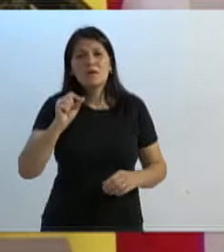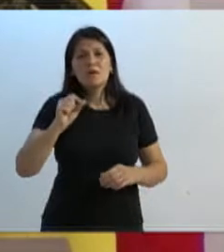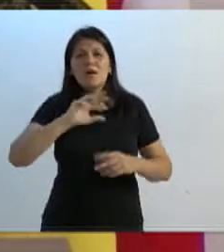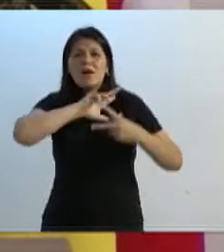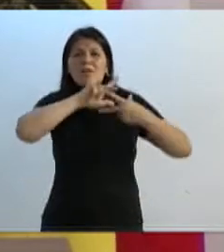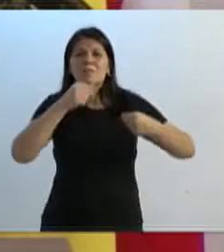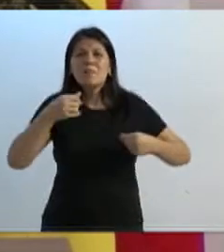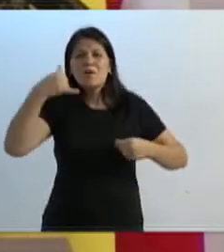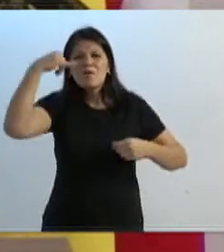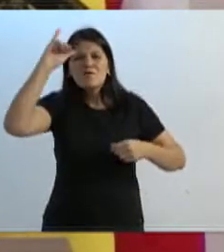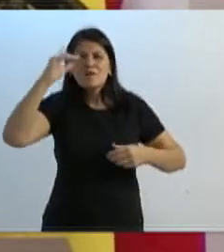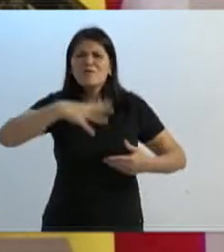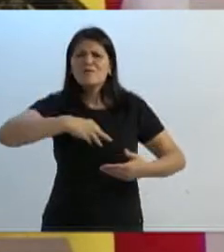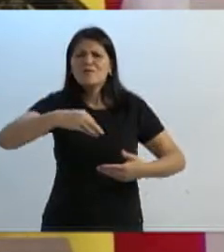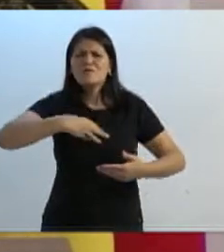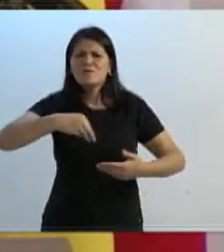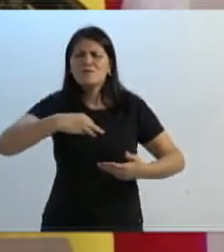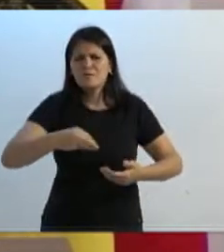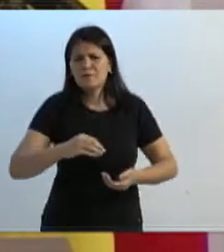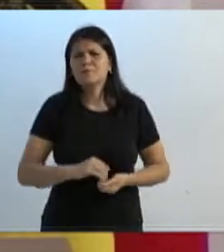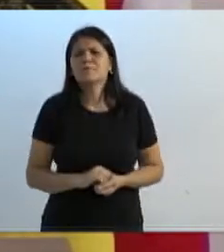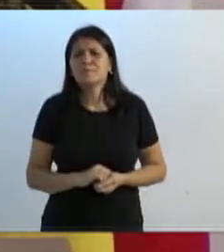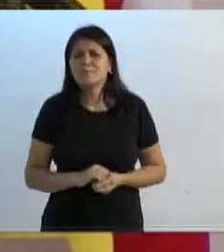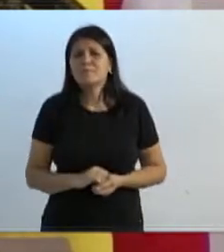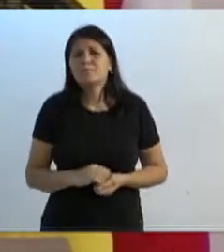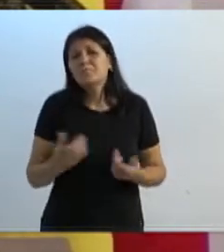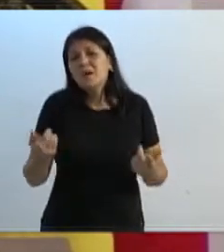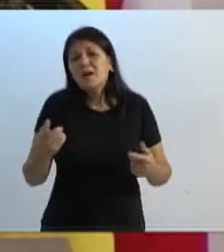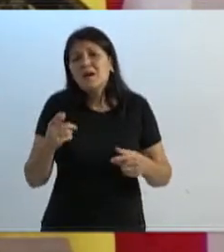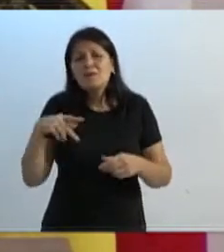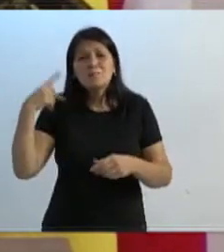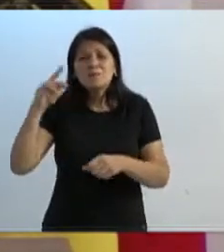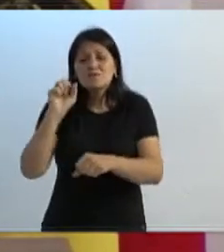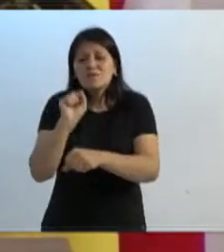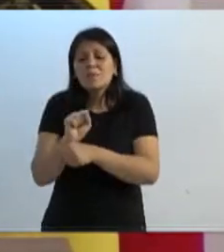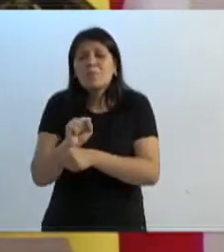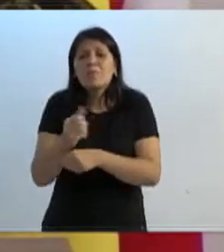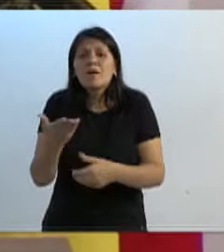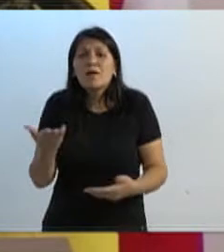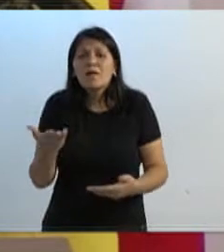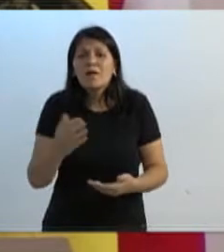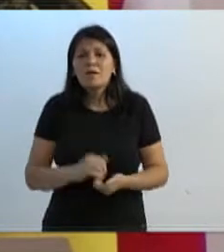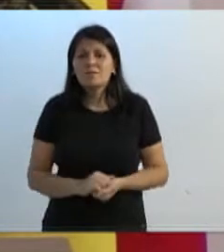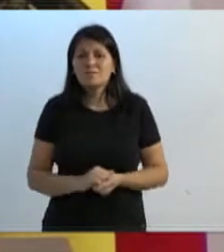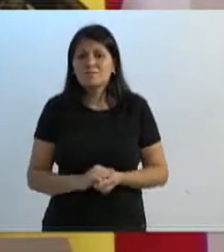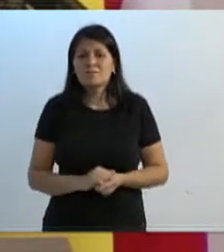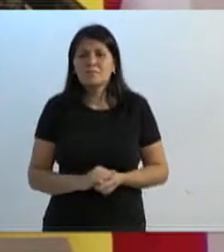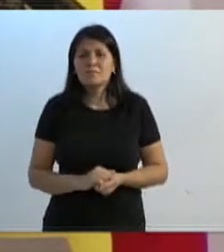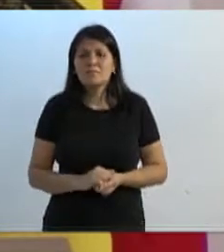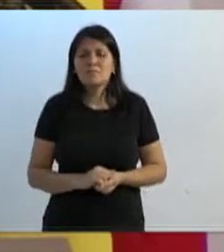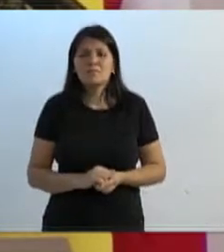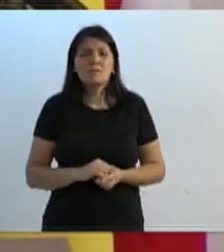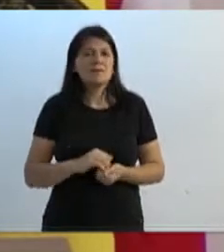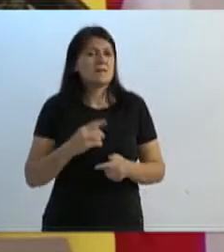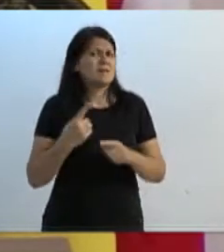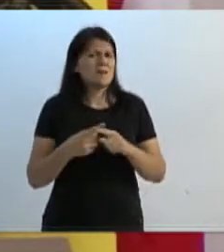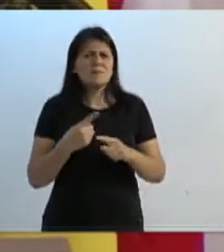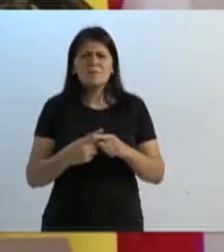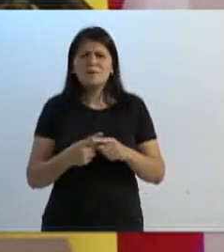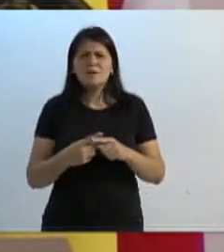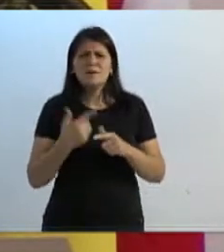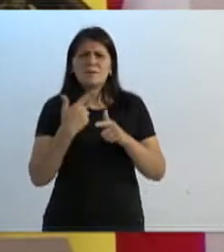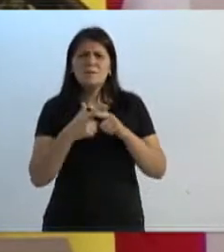estão paralisadas na nossa cidade. E tem a previsão orçamentária. E estão paralisadas não pelo problema do